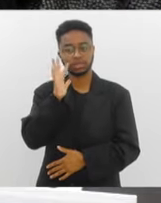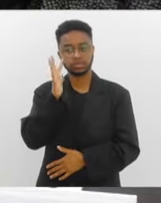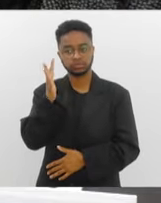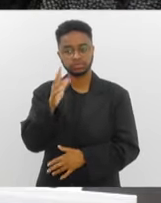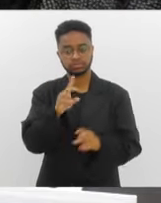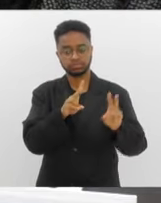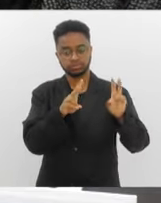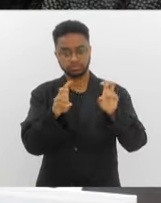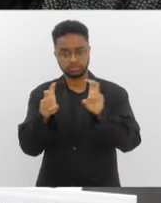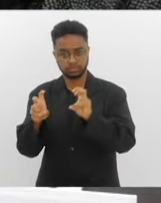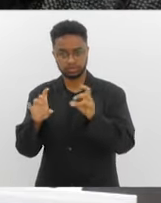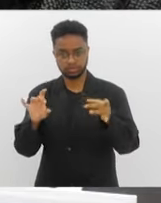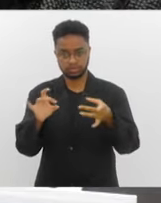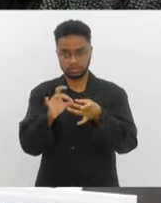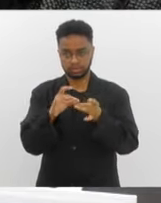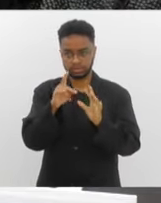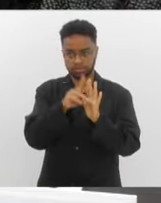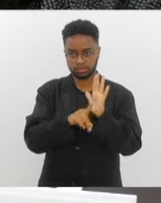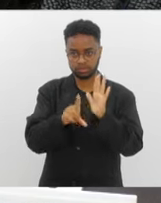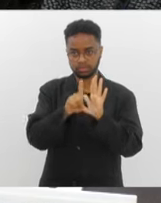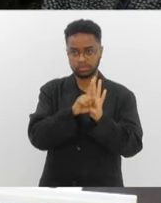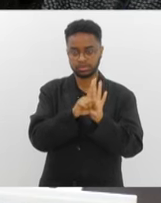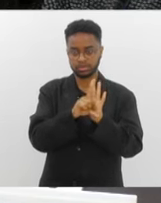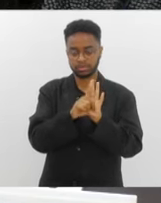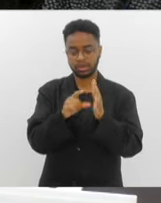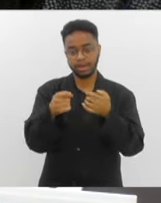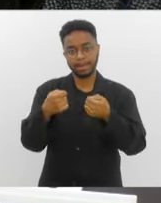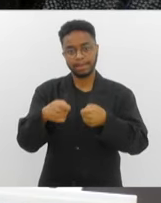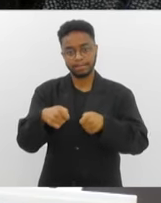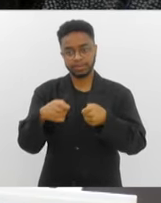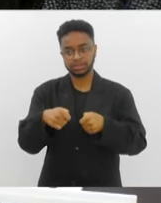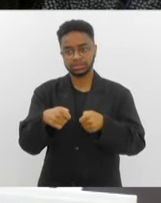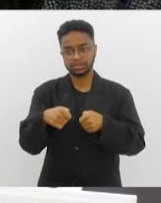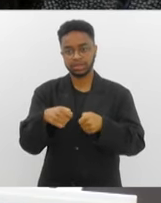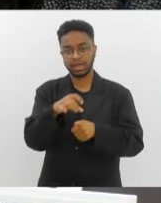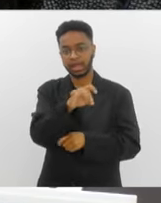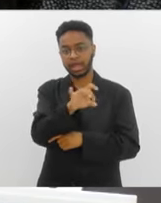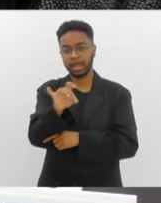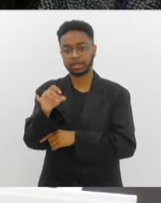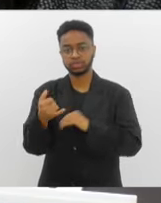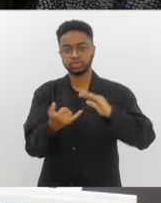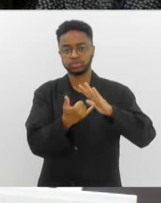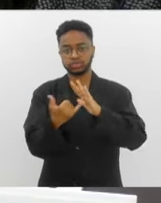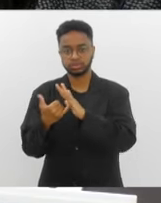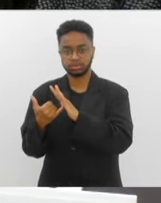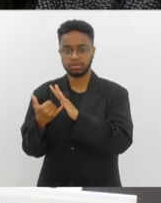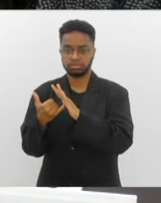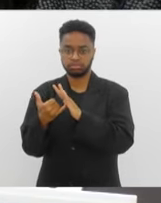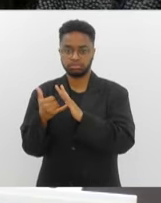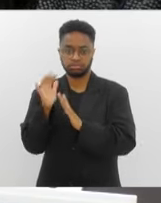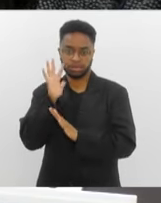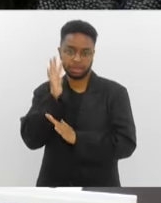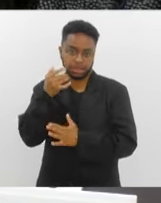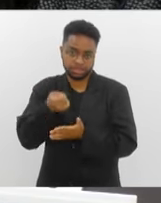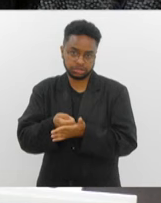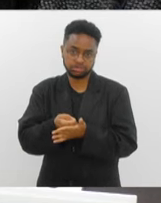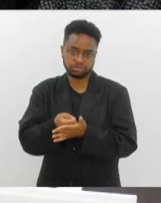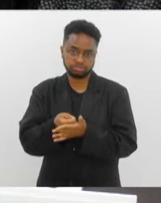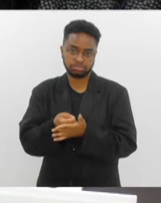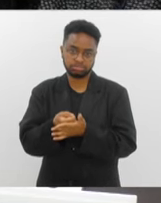no projeto, essa questão deva ficar a critério de cada instituição, em cada